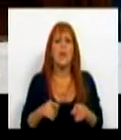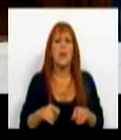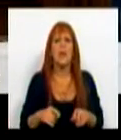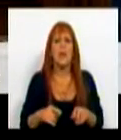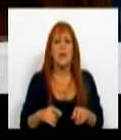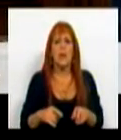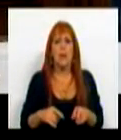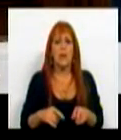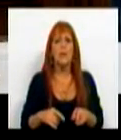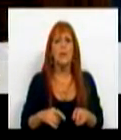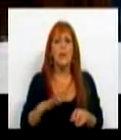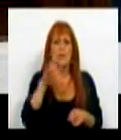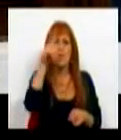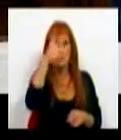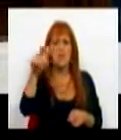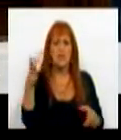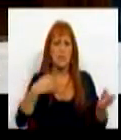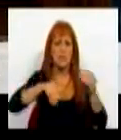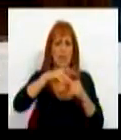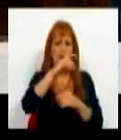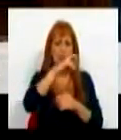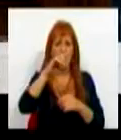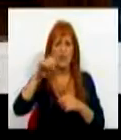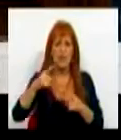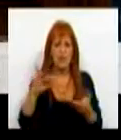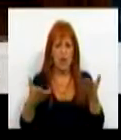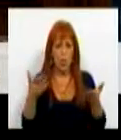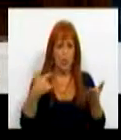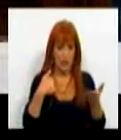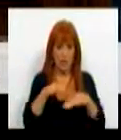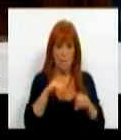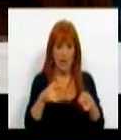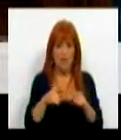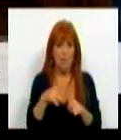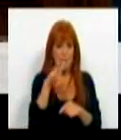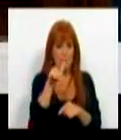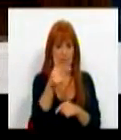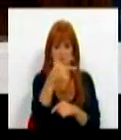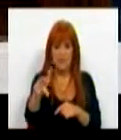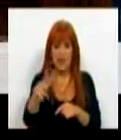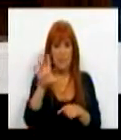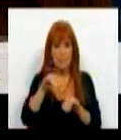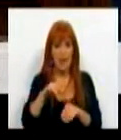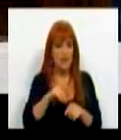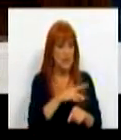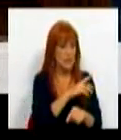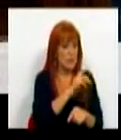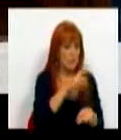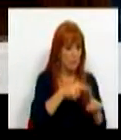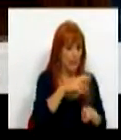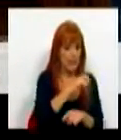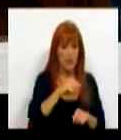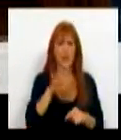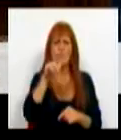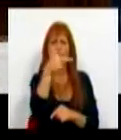Estes 1.100 mais 300, que acaba por ser a conta que eu estou aqui a fazer, 1.100 mais 300 são os 1.100 para